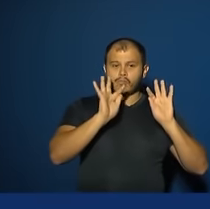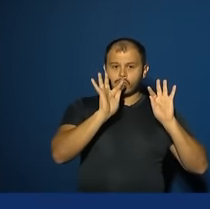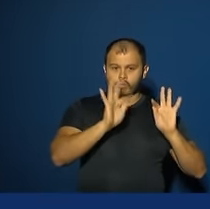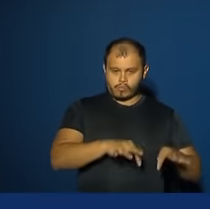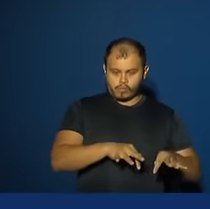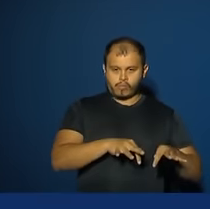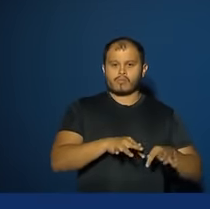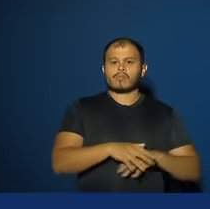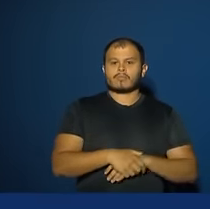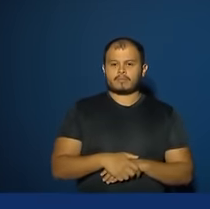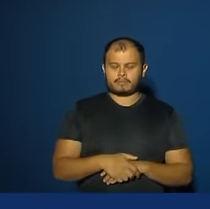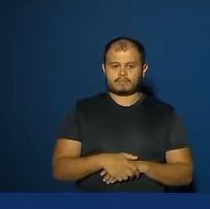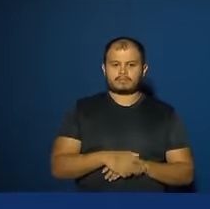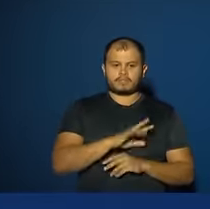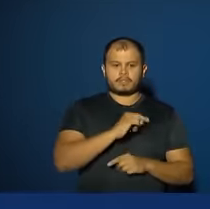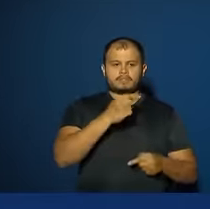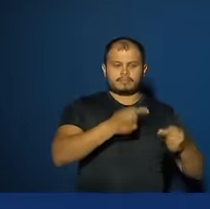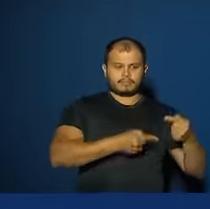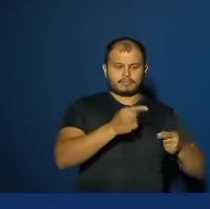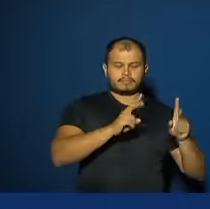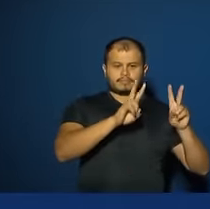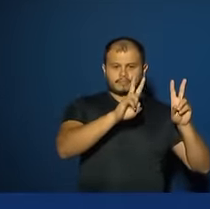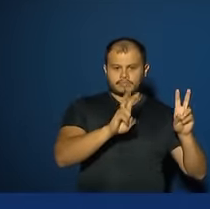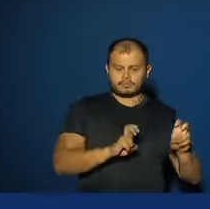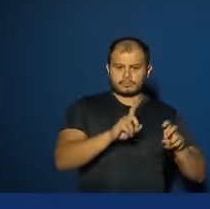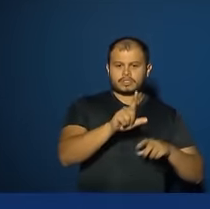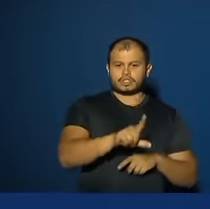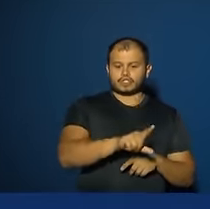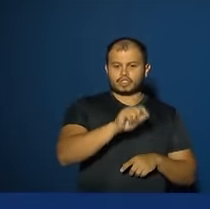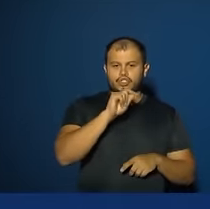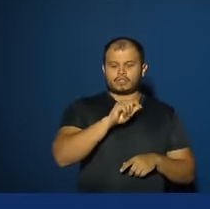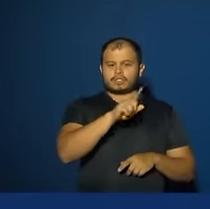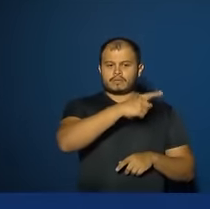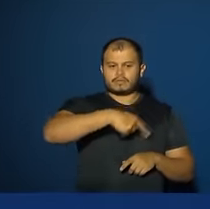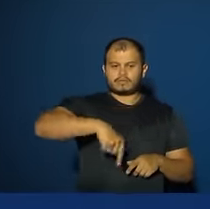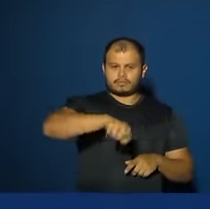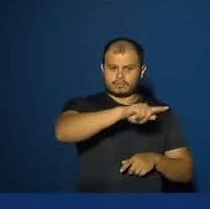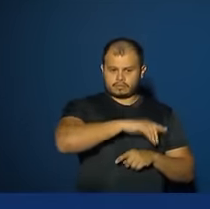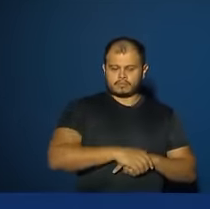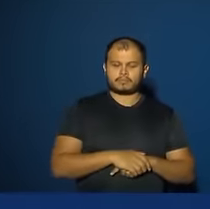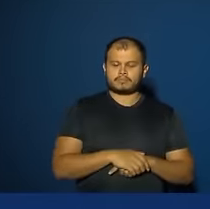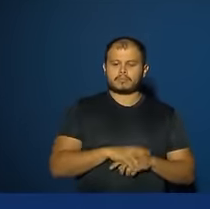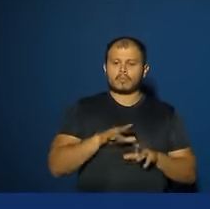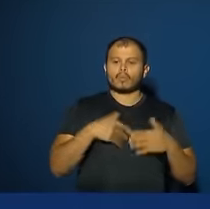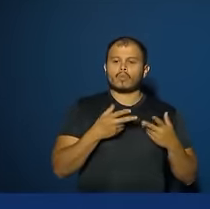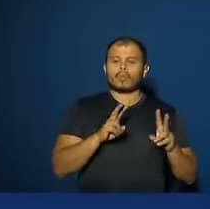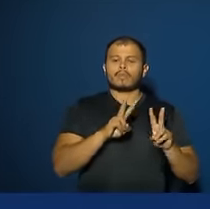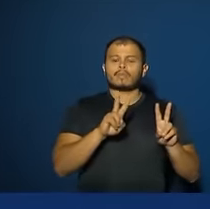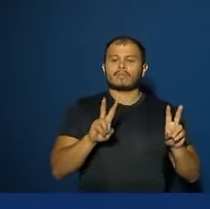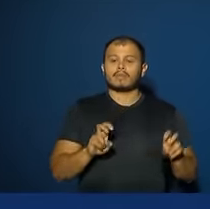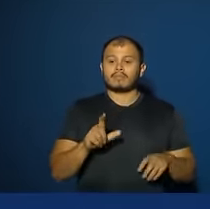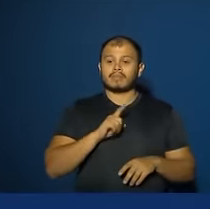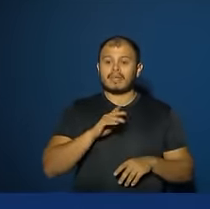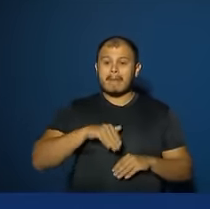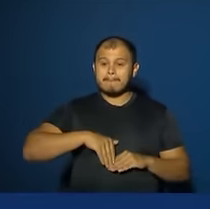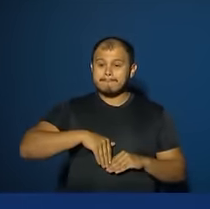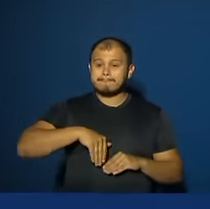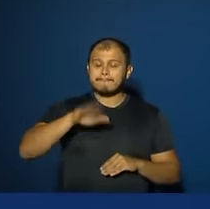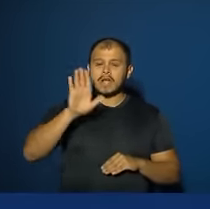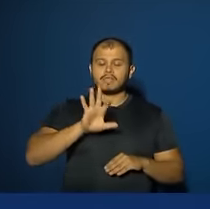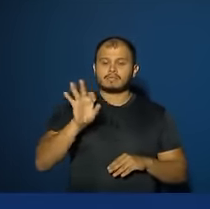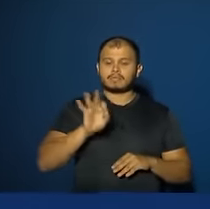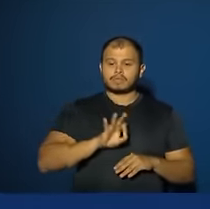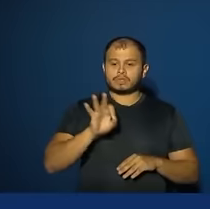final. Na verdade, a gente vai debater o tema escolhido por vocês. Então, o tema que tiver ali o maior percentual